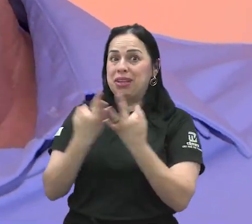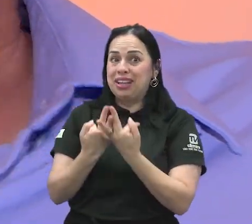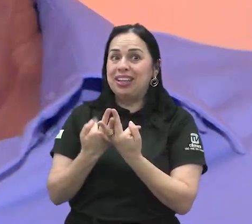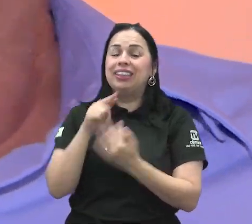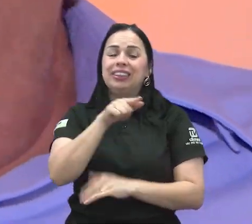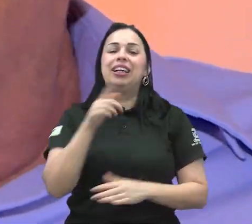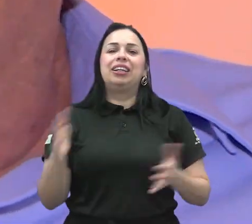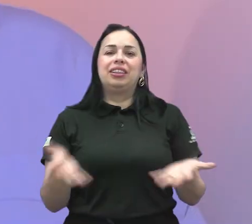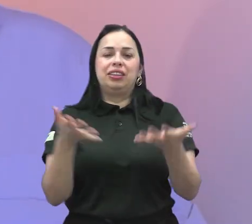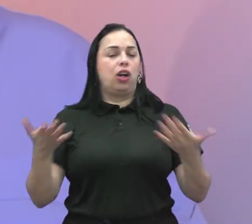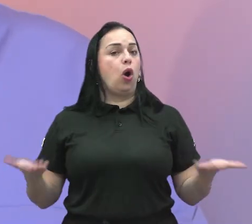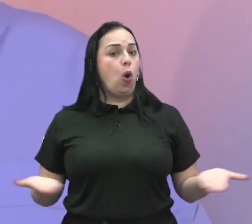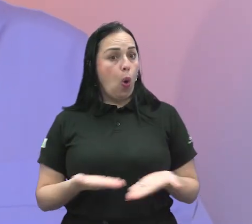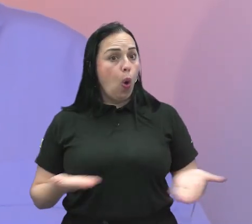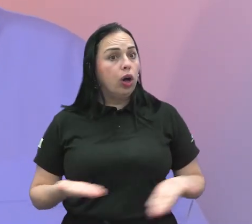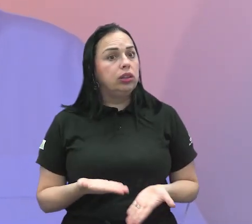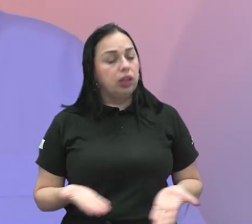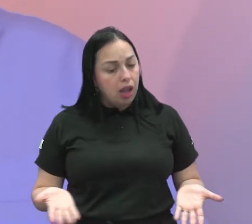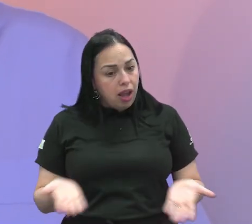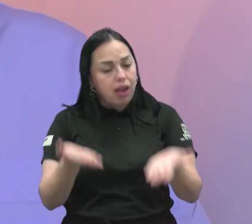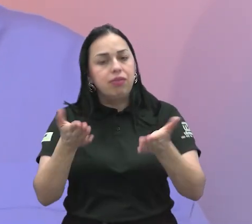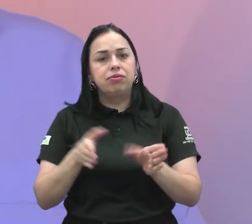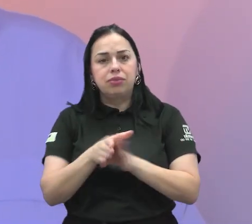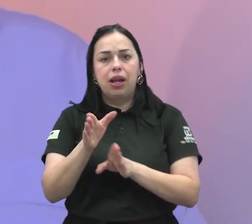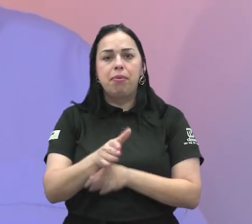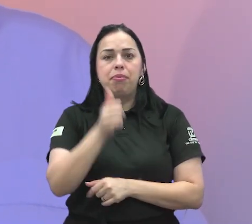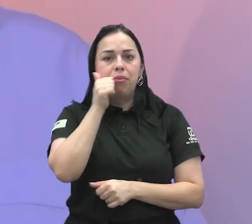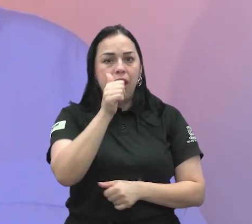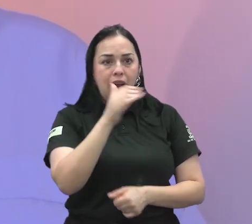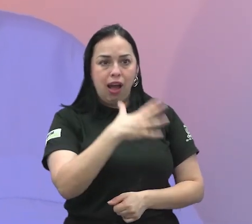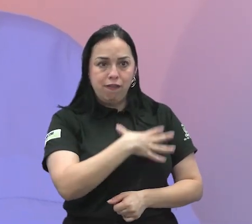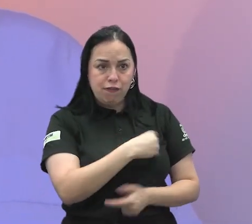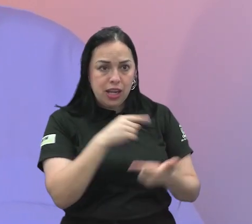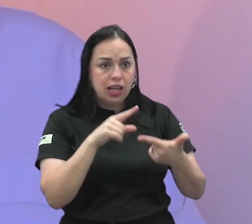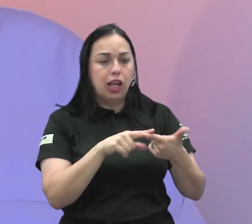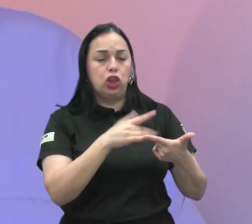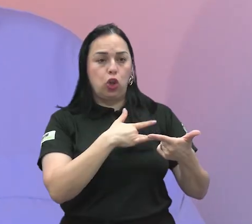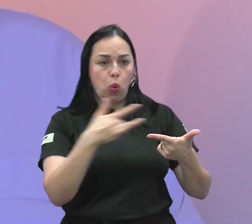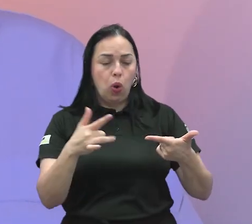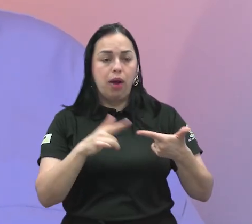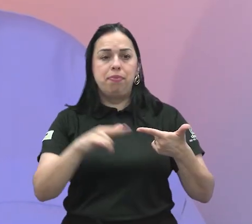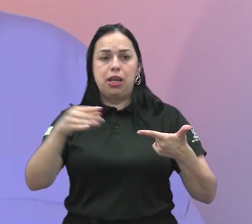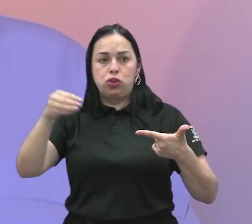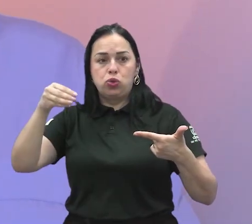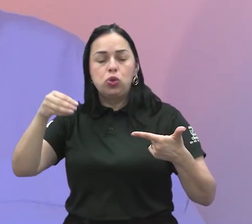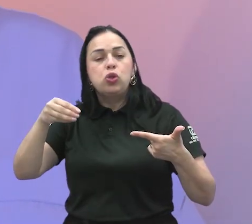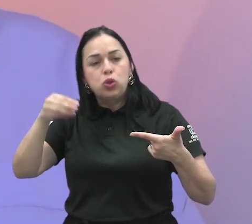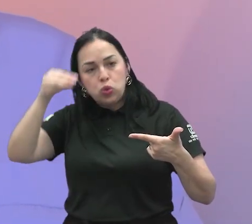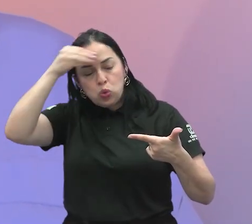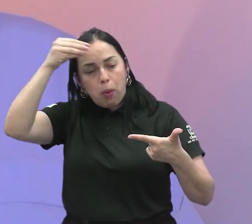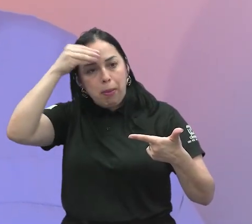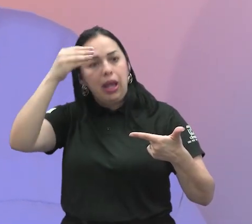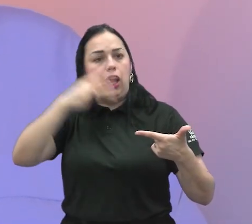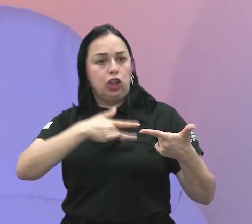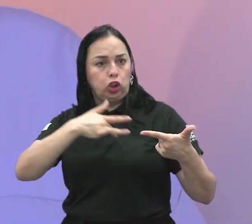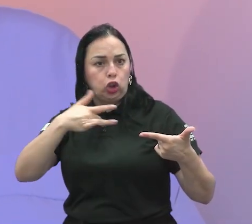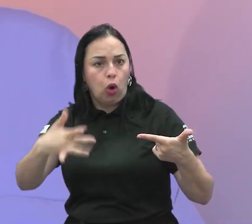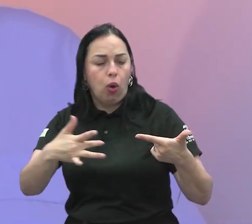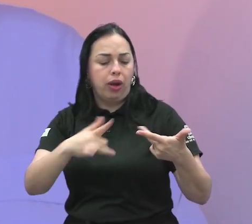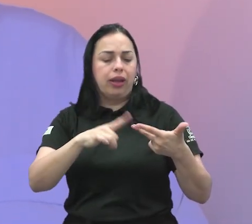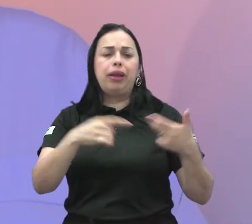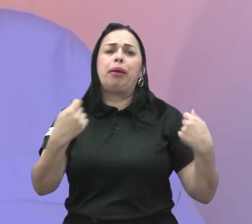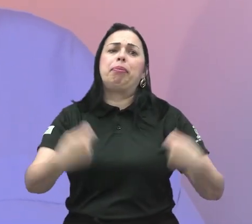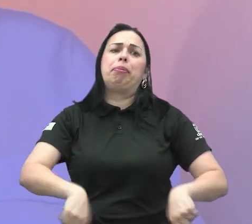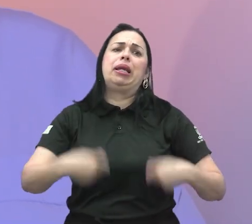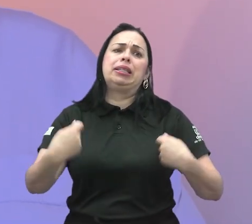estimula toda a família. Hoje eu incentivo a doação de sangue. A minha filha doa sangue, a minha sobrinha doa sangue, porque